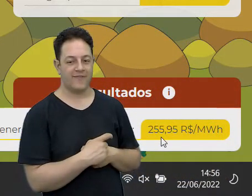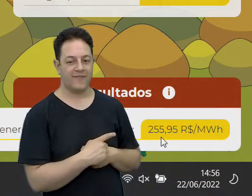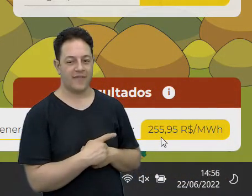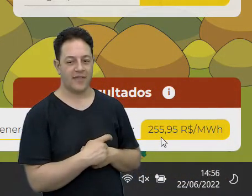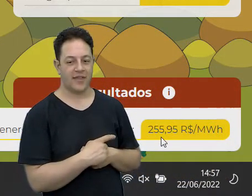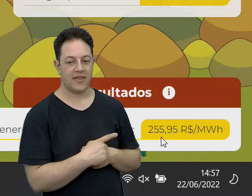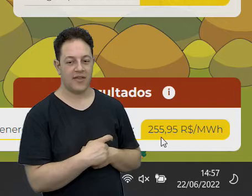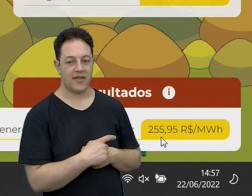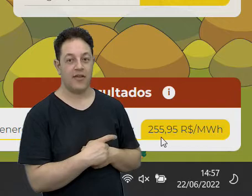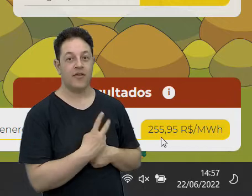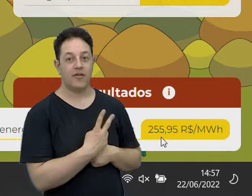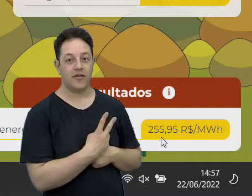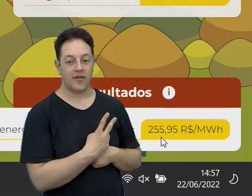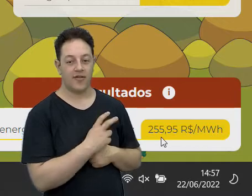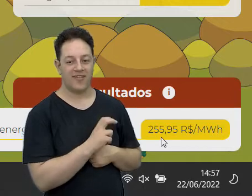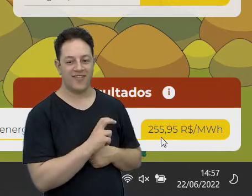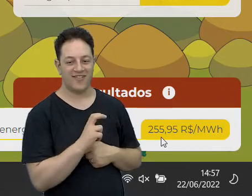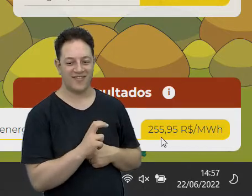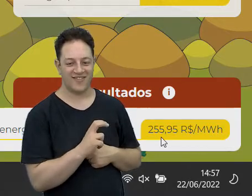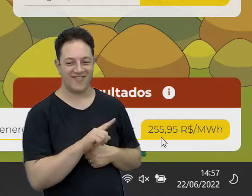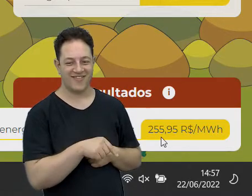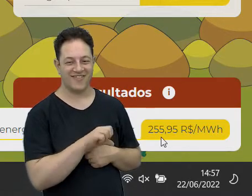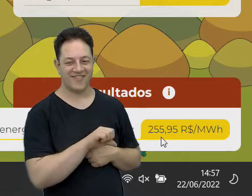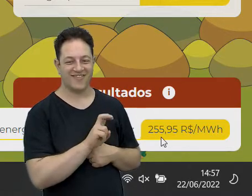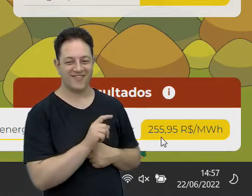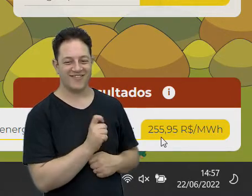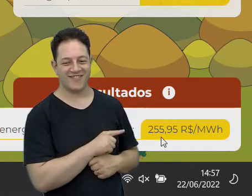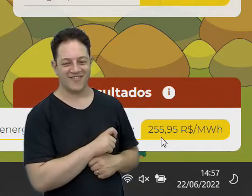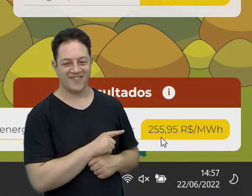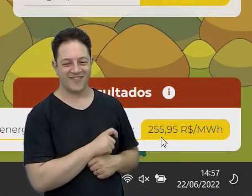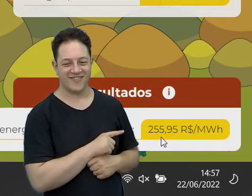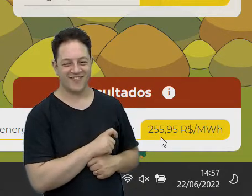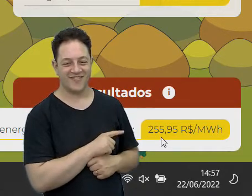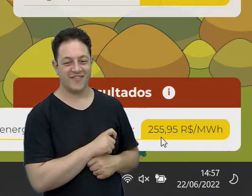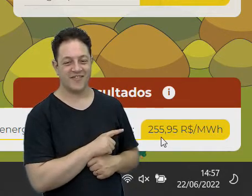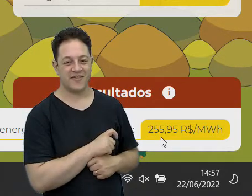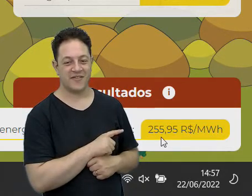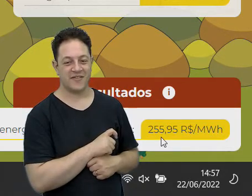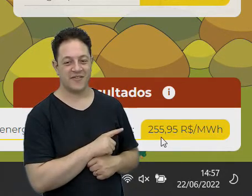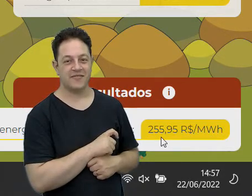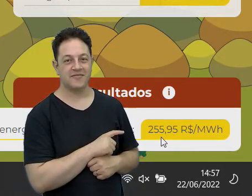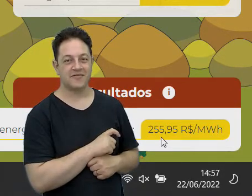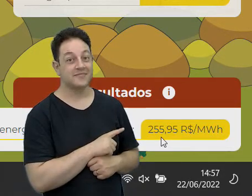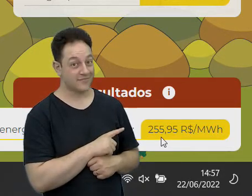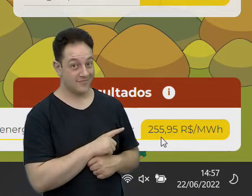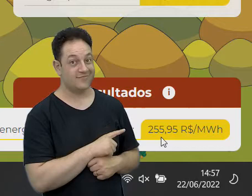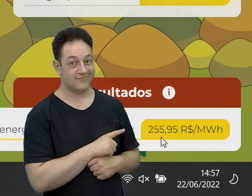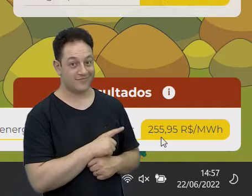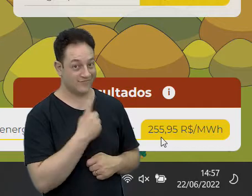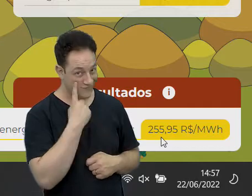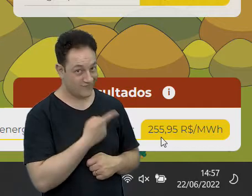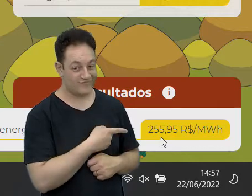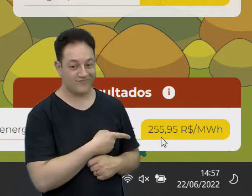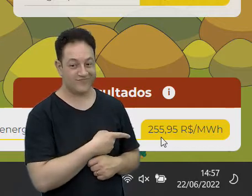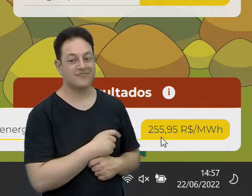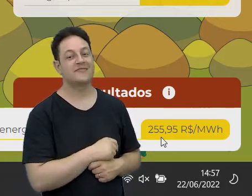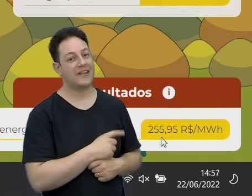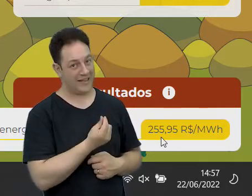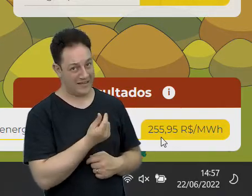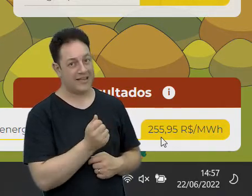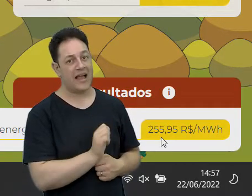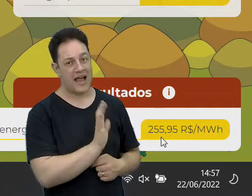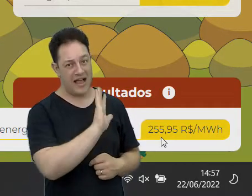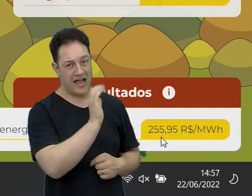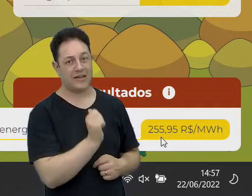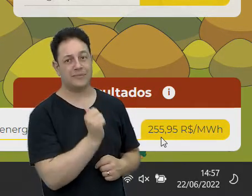255,95. Aí, ó, atrás do Felipe. O Felipe até deu o nosso intérprete encostou ali, ó. Então, ainda assim tá caro,